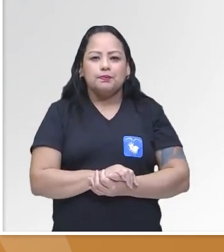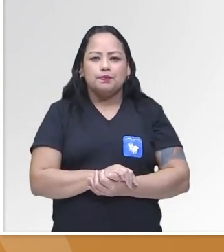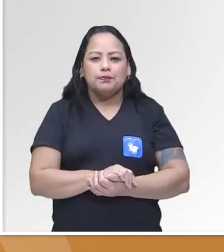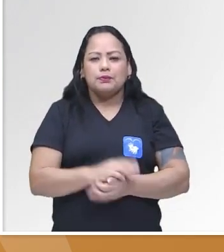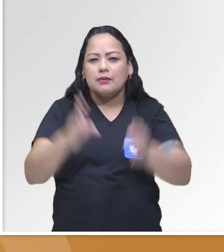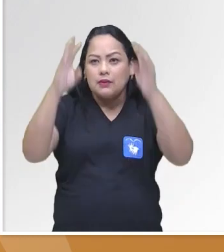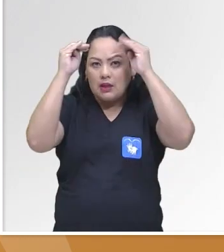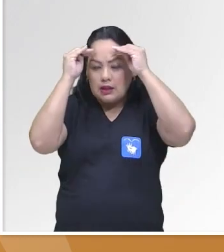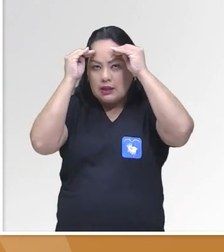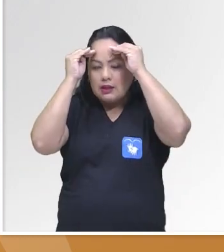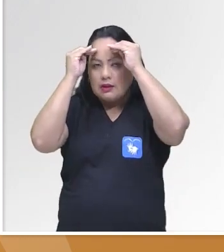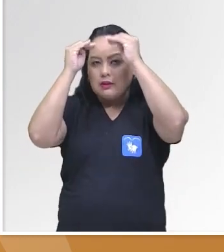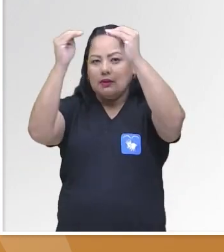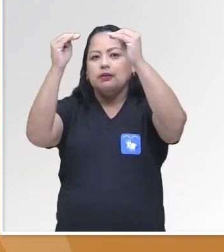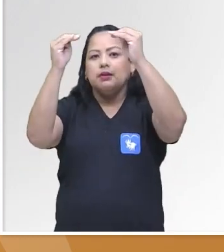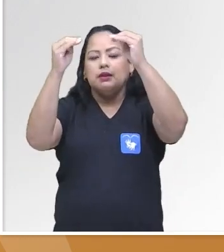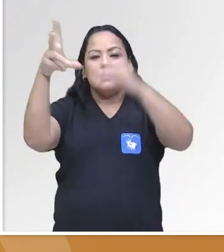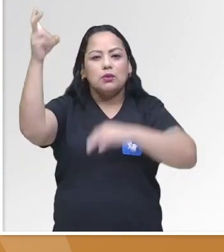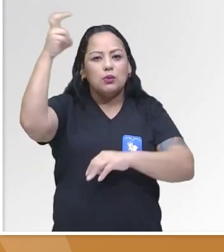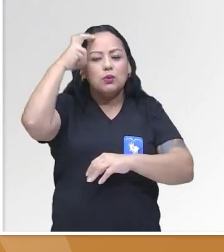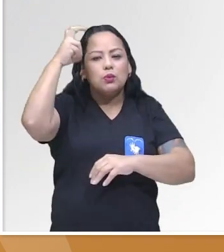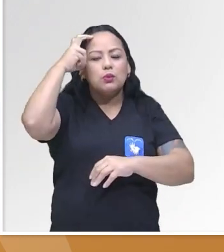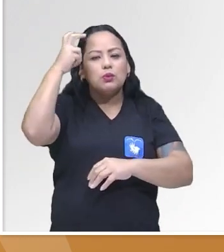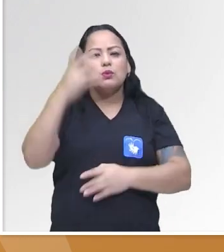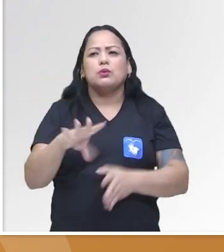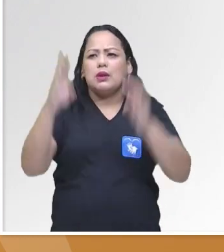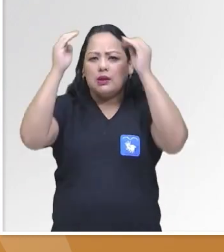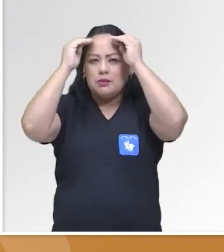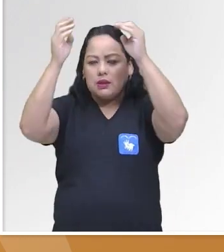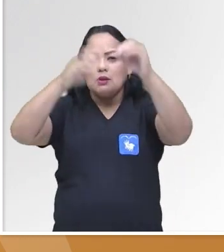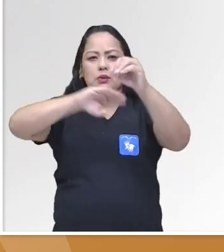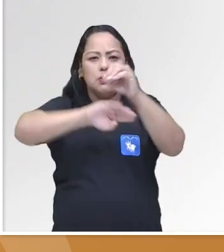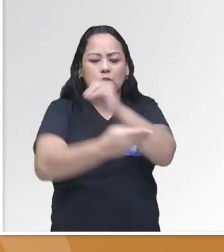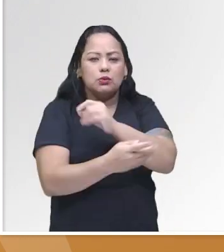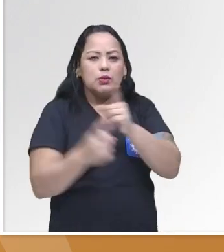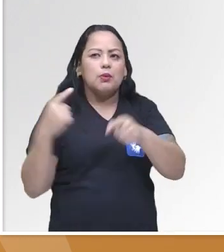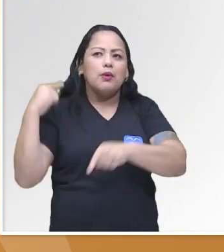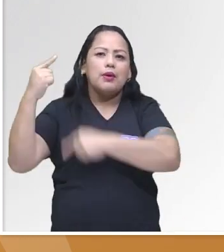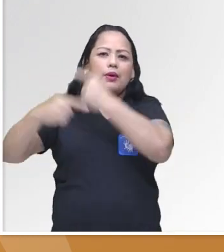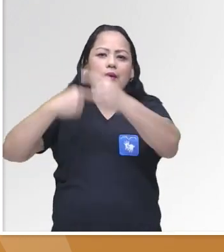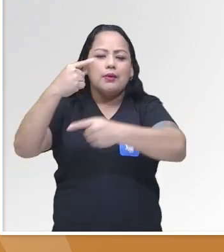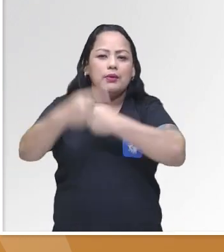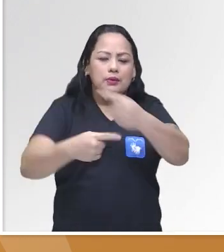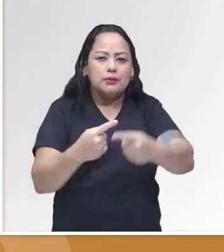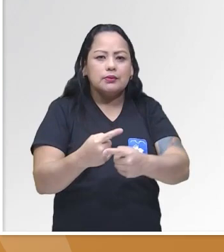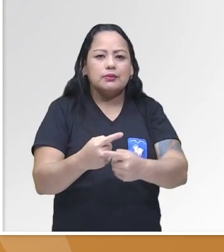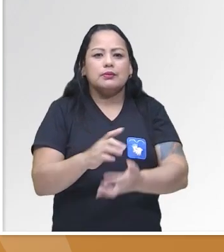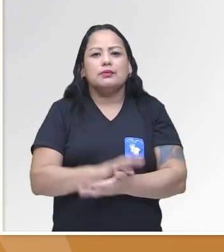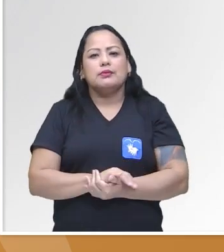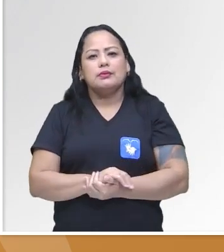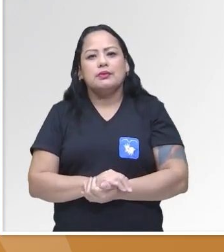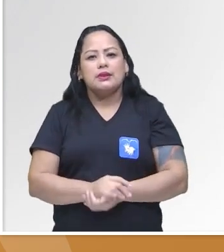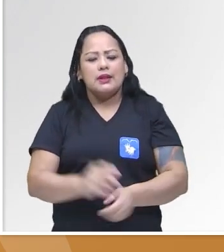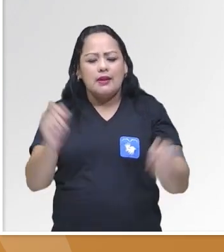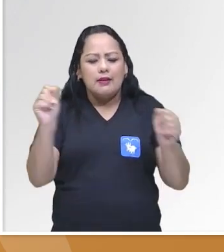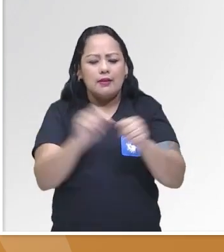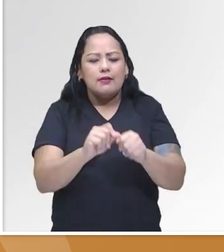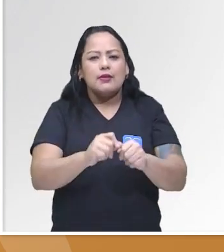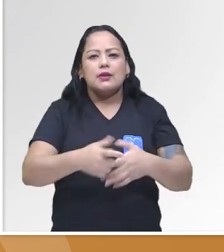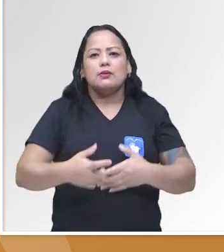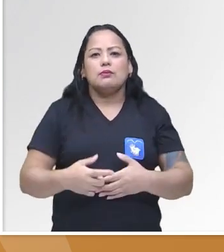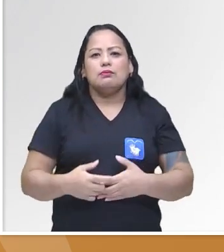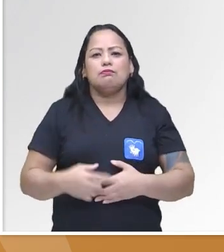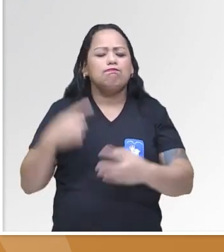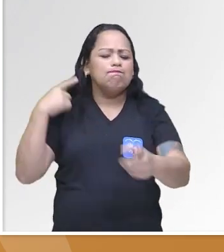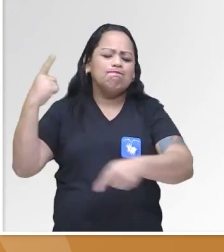respeitando aí uma cultura, uma tradição que é passada oralmente e é mesmo na prática, de geração